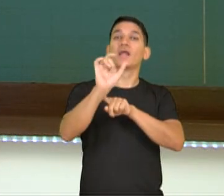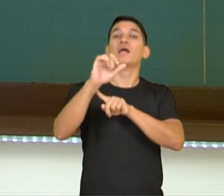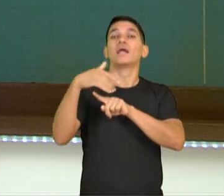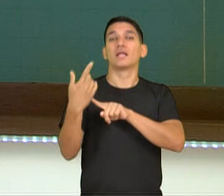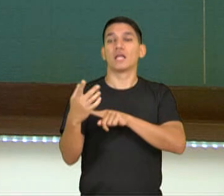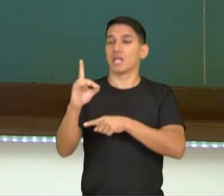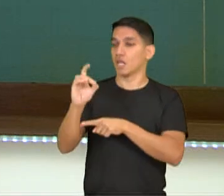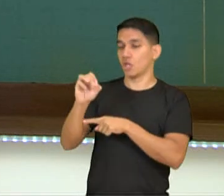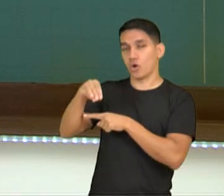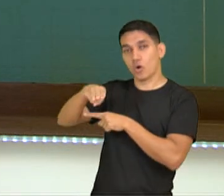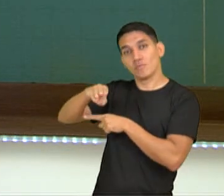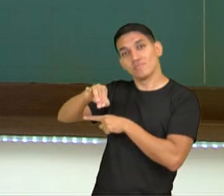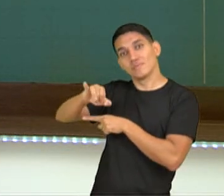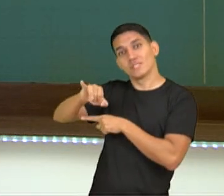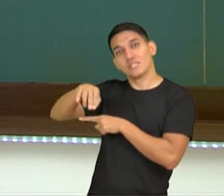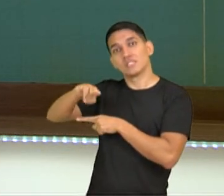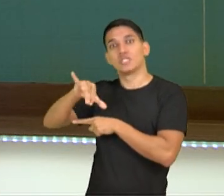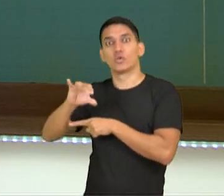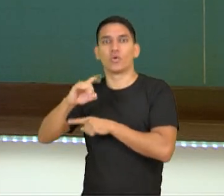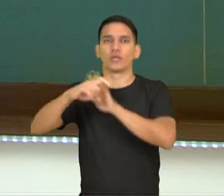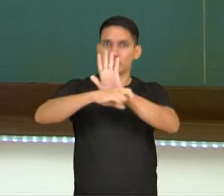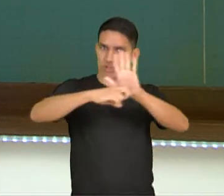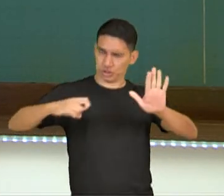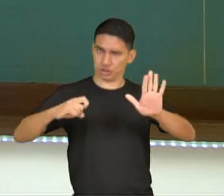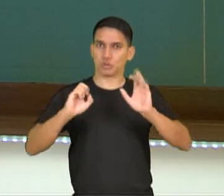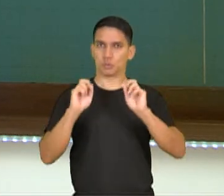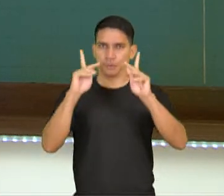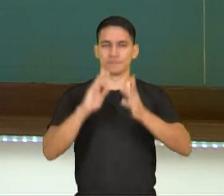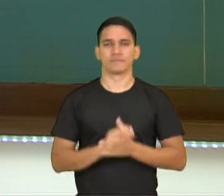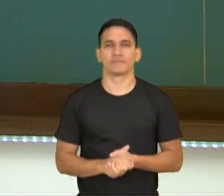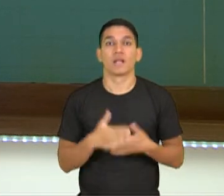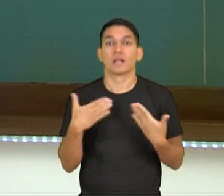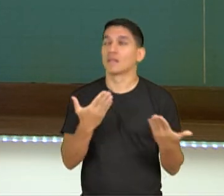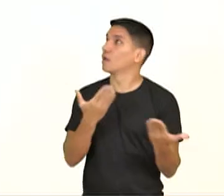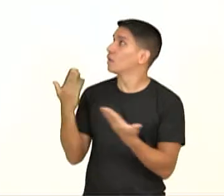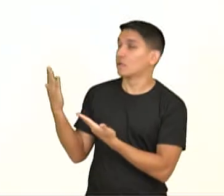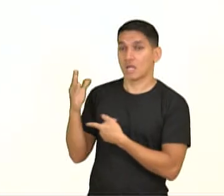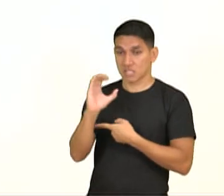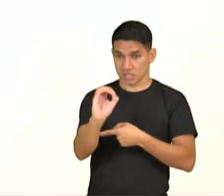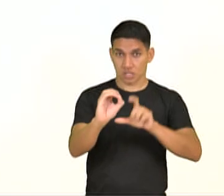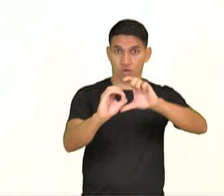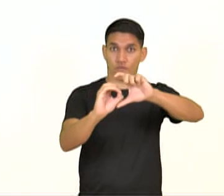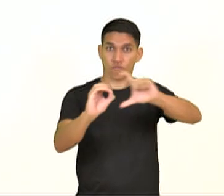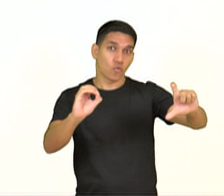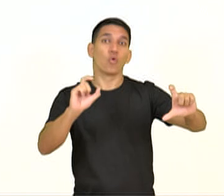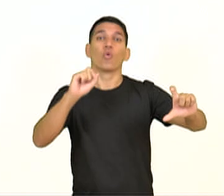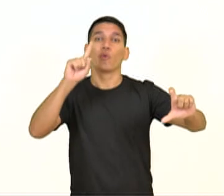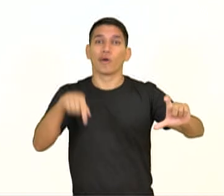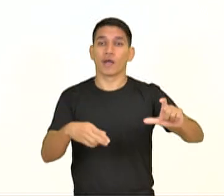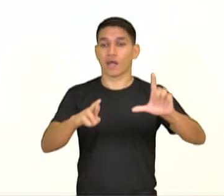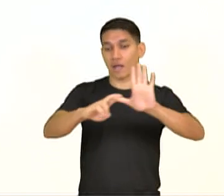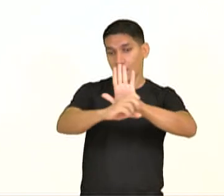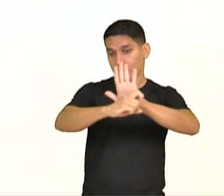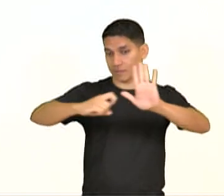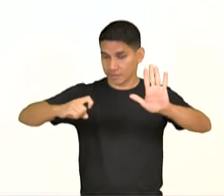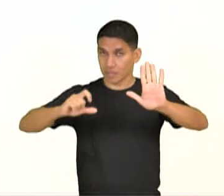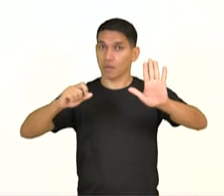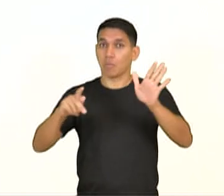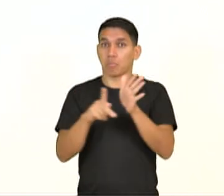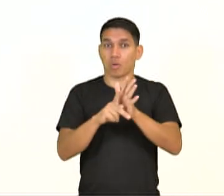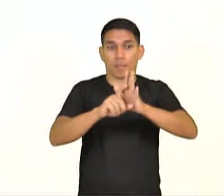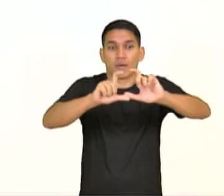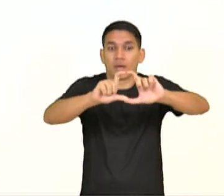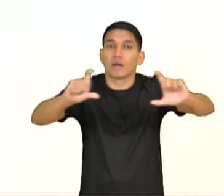o eixo x, tá bom? Então, vamos lá. Então, o zero de uma função é a raiz da